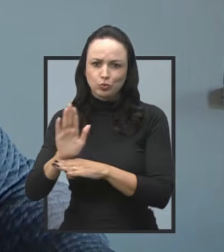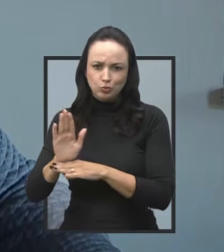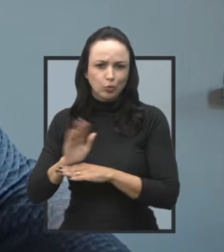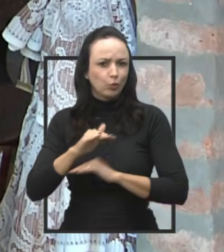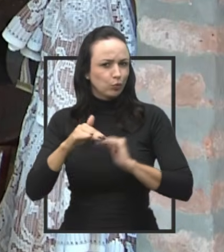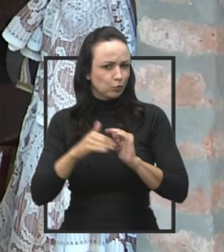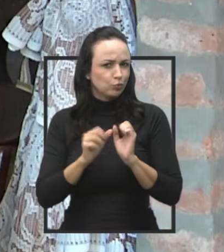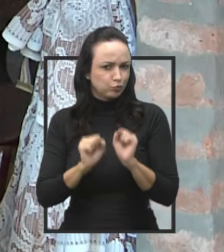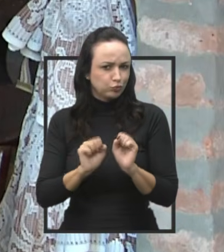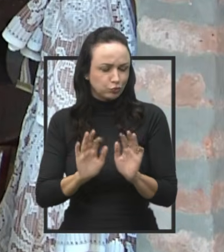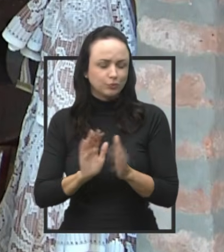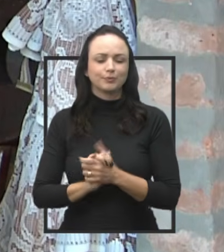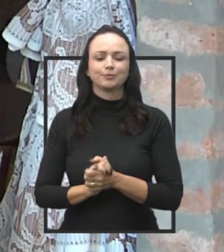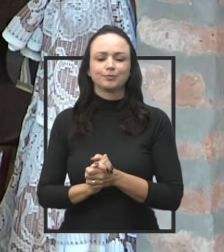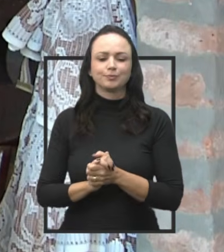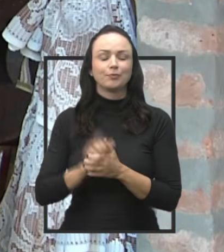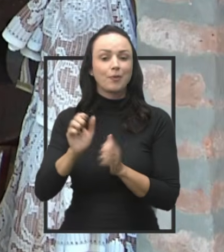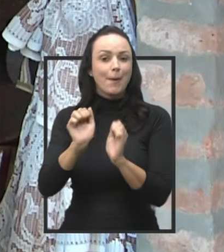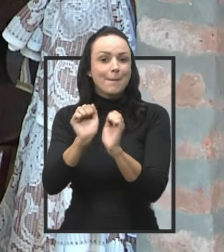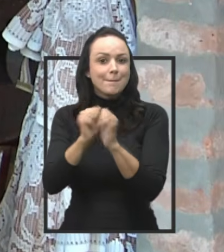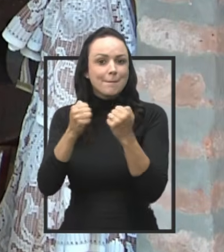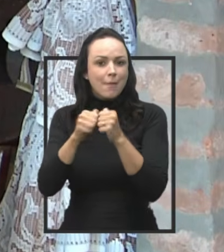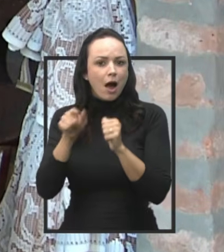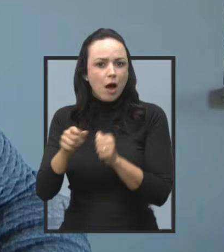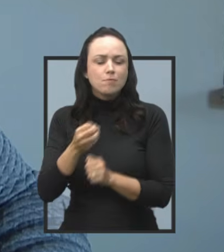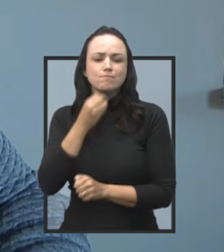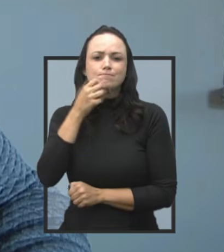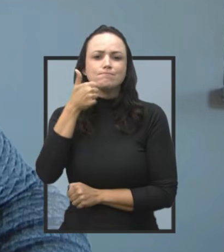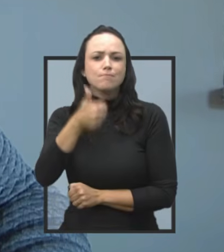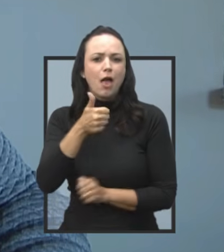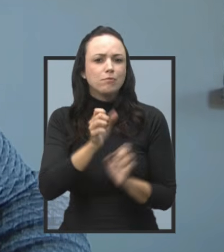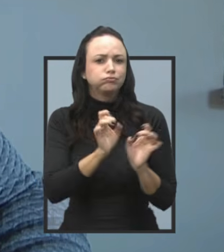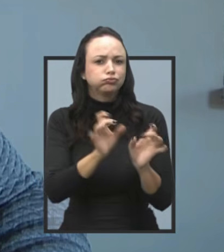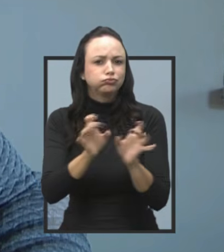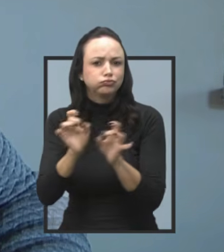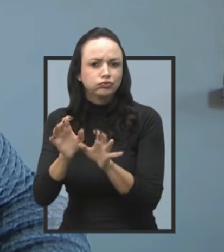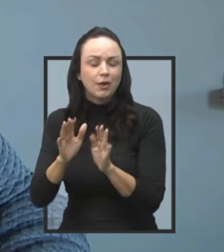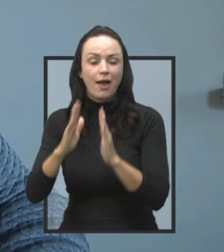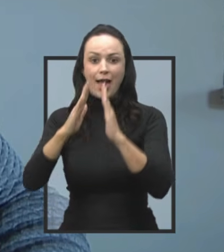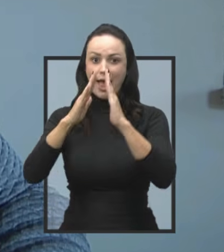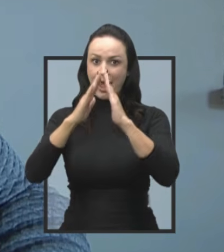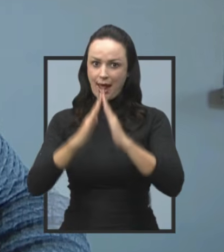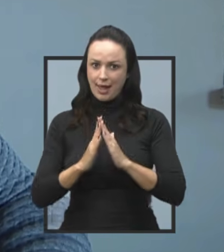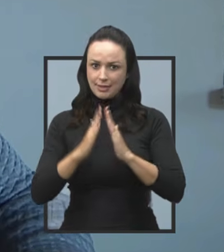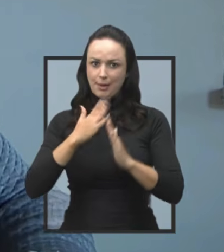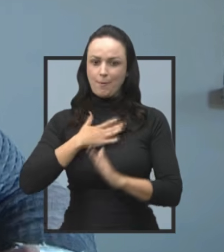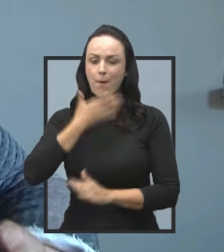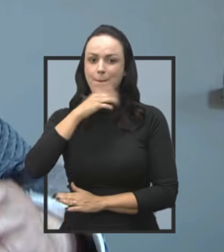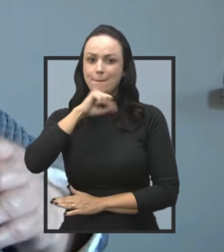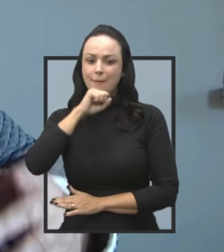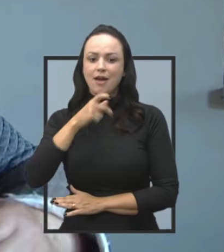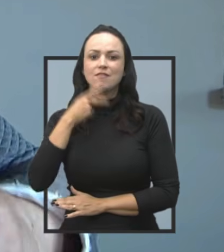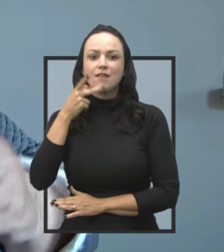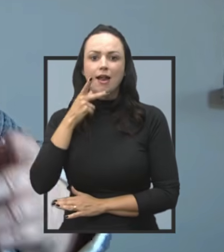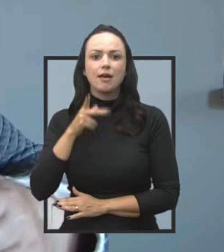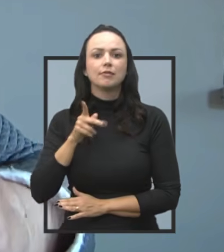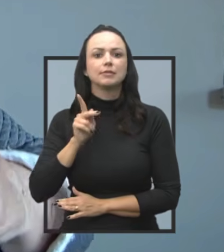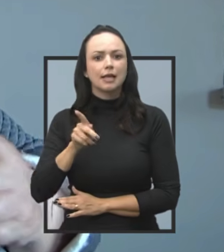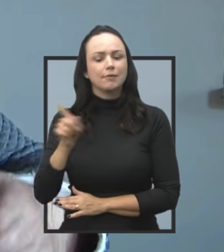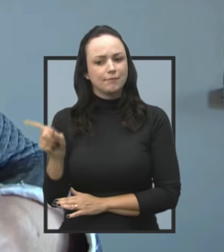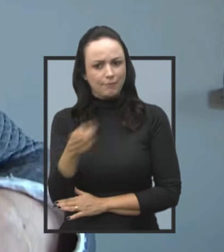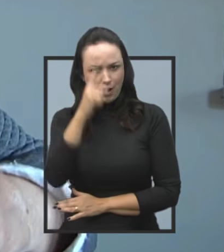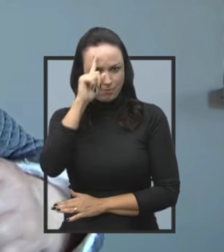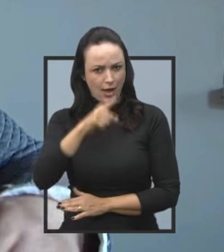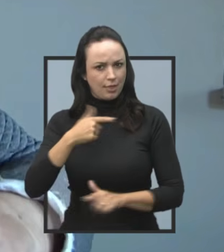possível ali. E a padaria deu muito certo. Em casa, meu pai sempre punha a gente para